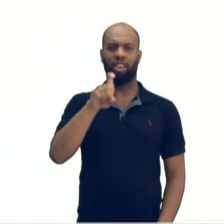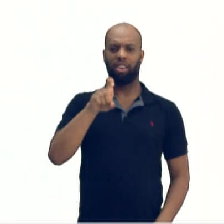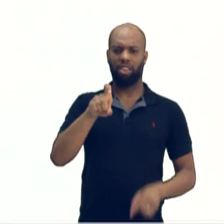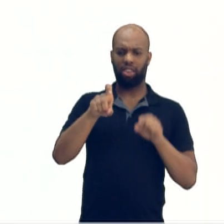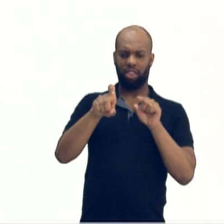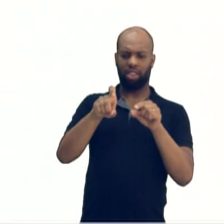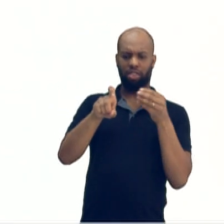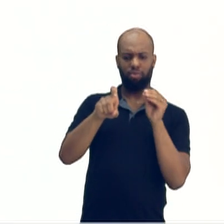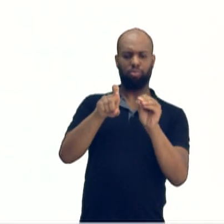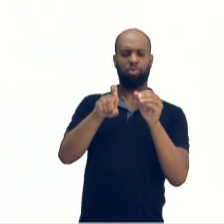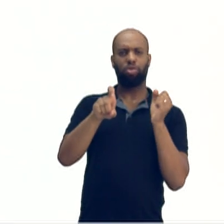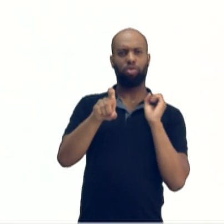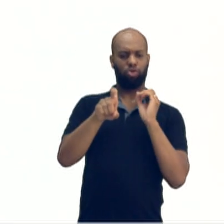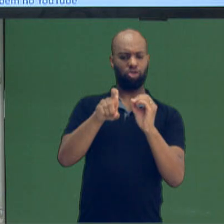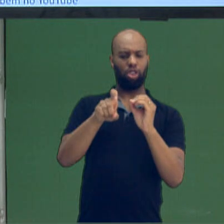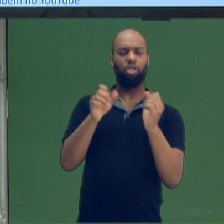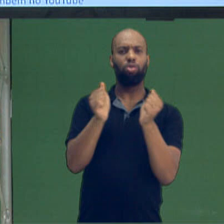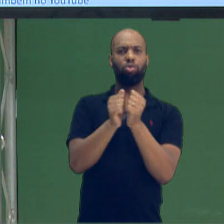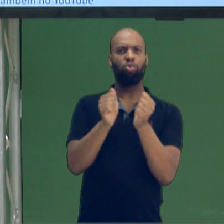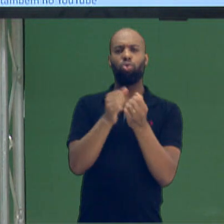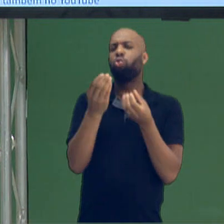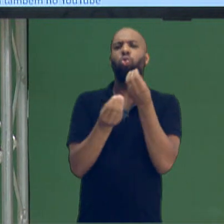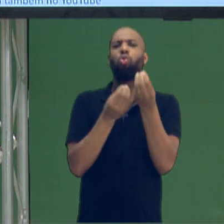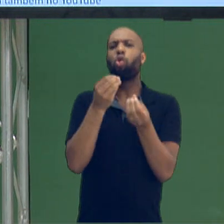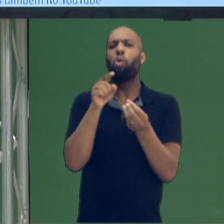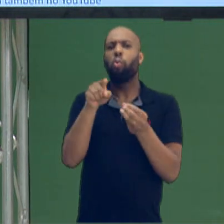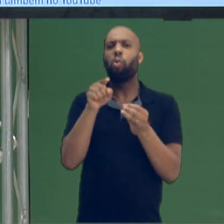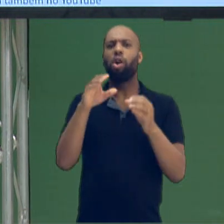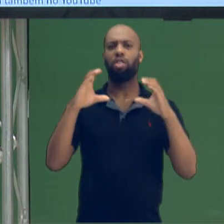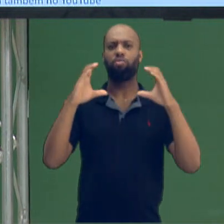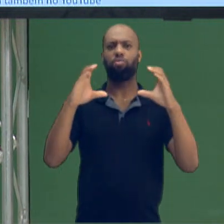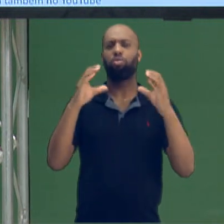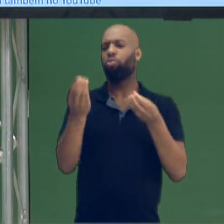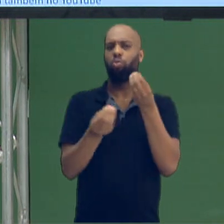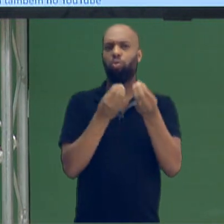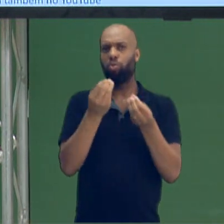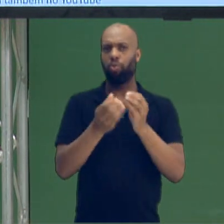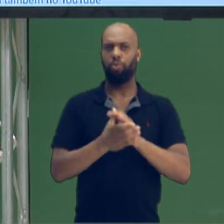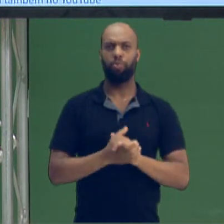igual a zero, a função é denominada tempinho. Vamos lá!